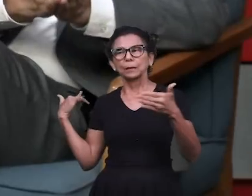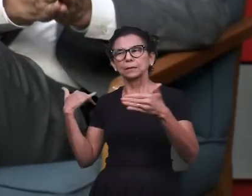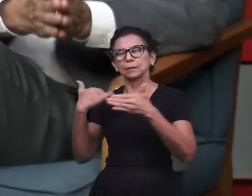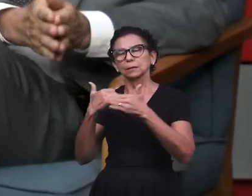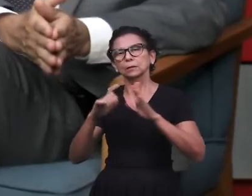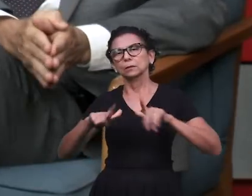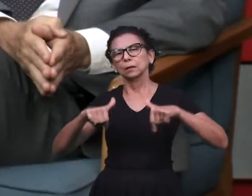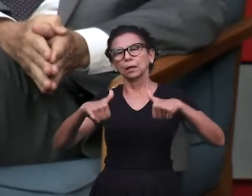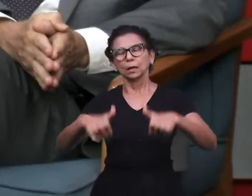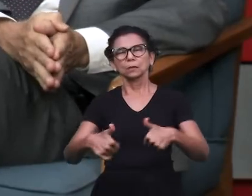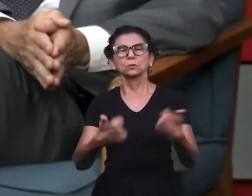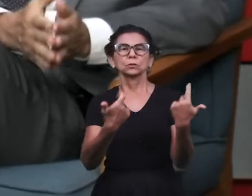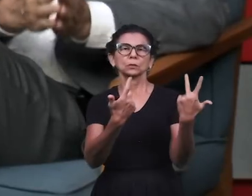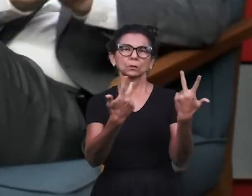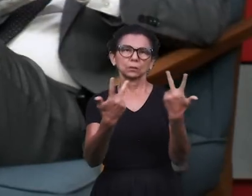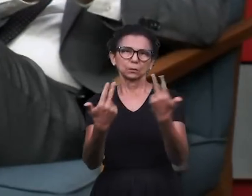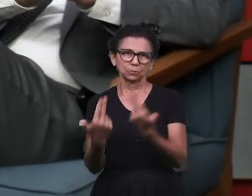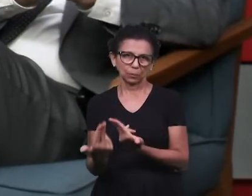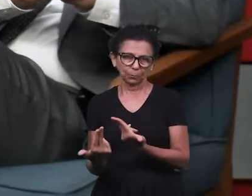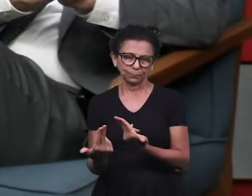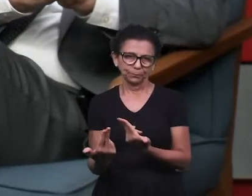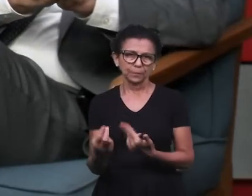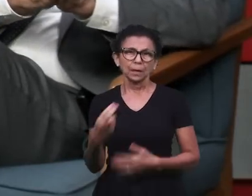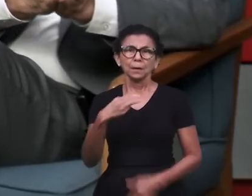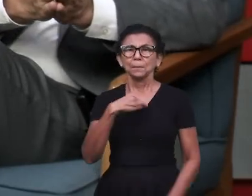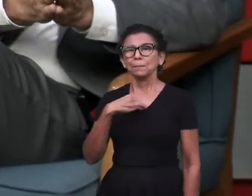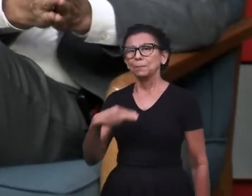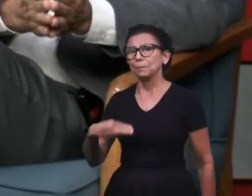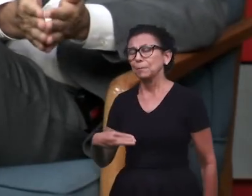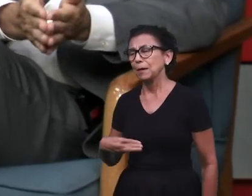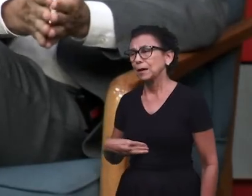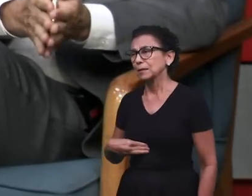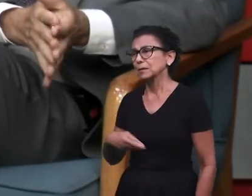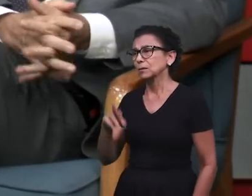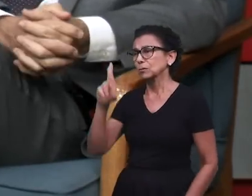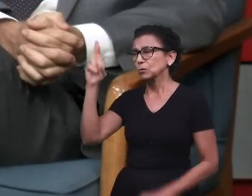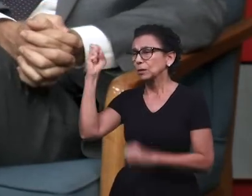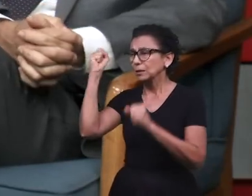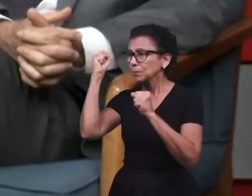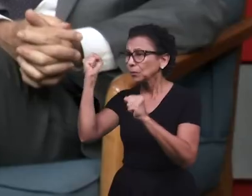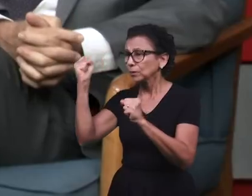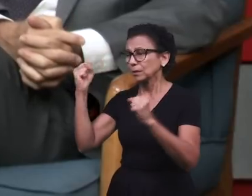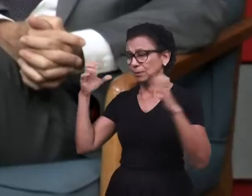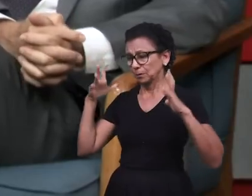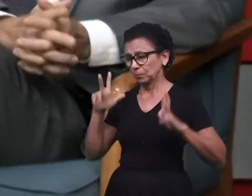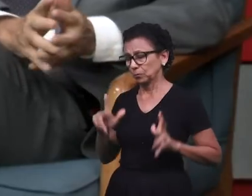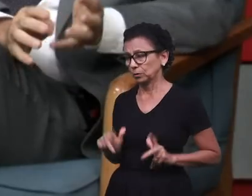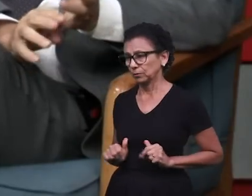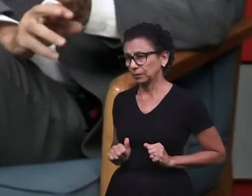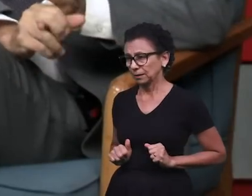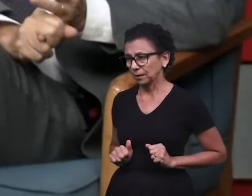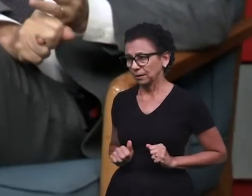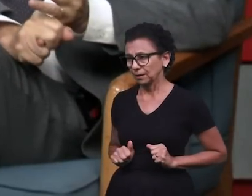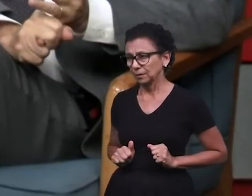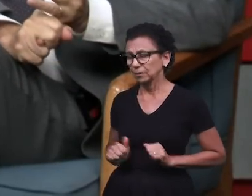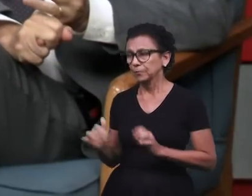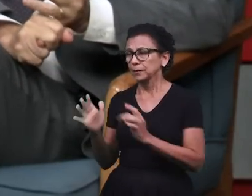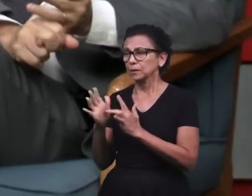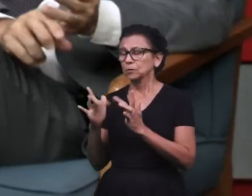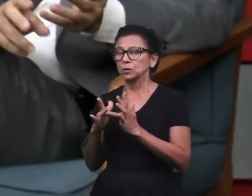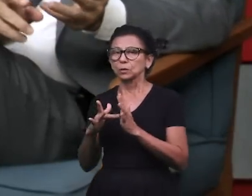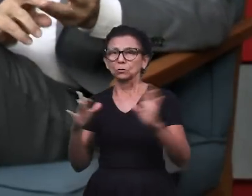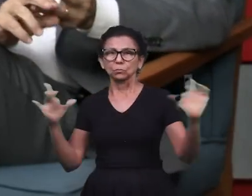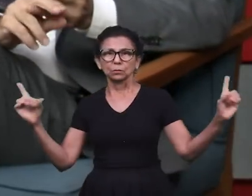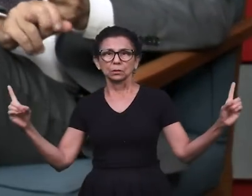eu quero, se o Senhor quiser, o Senhor pode me purificar. Jesus não correu